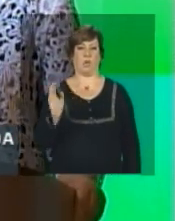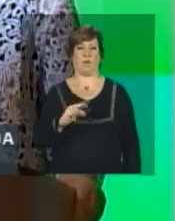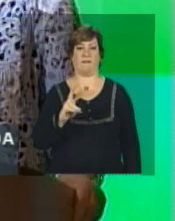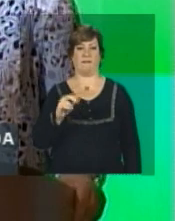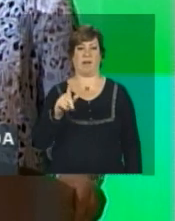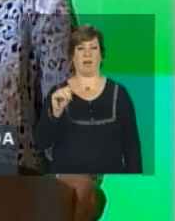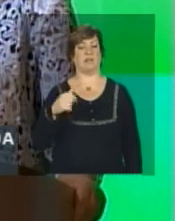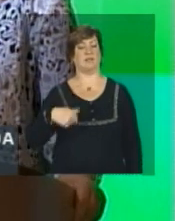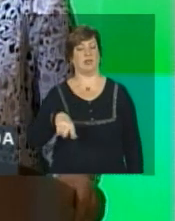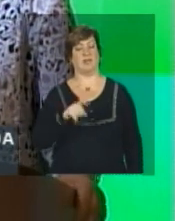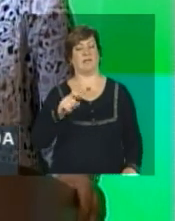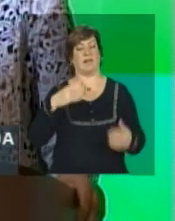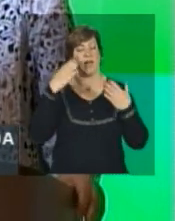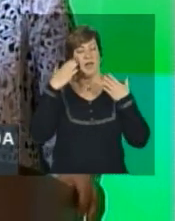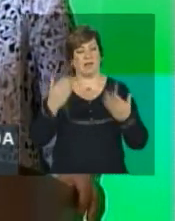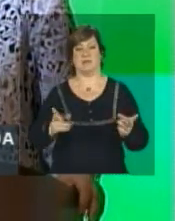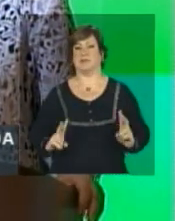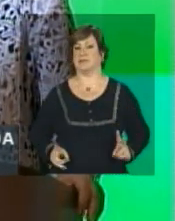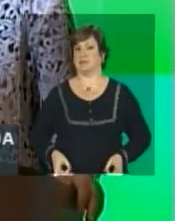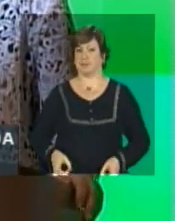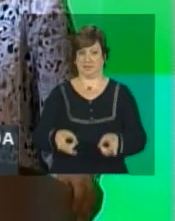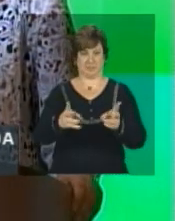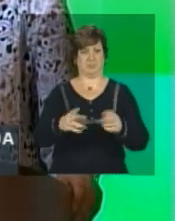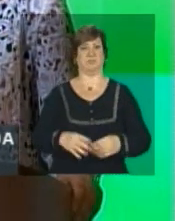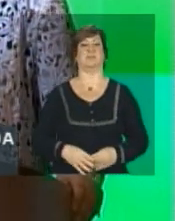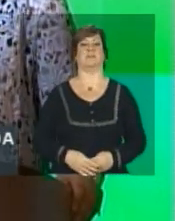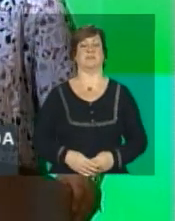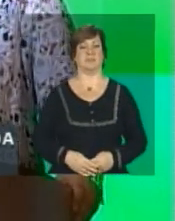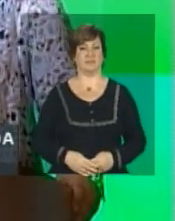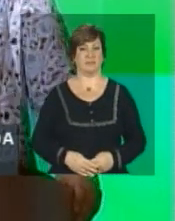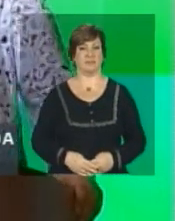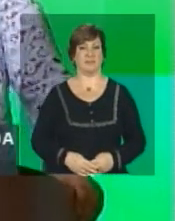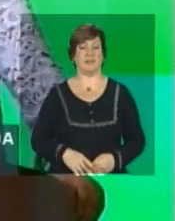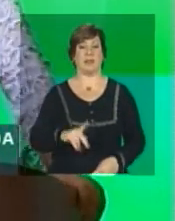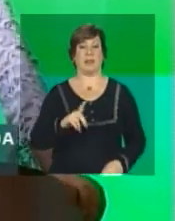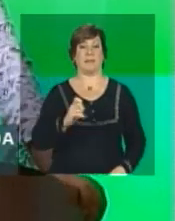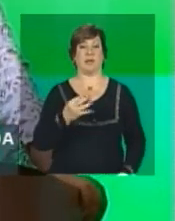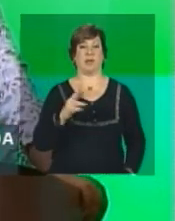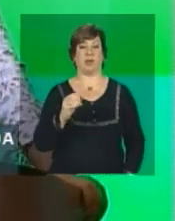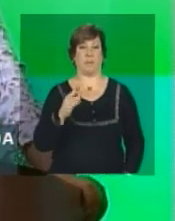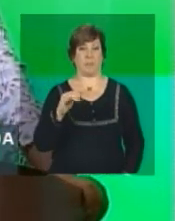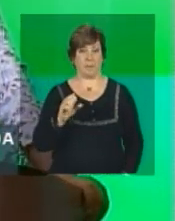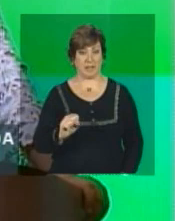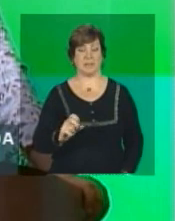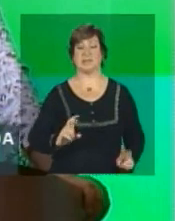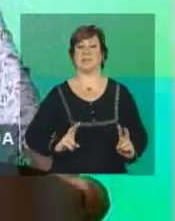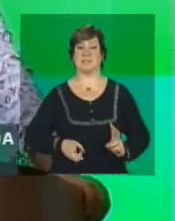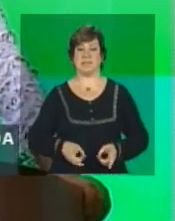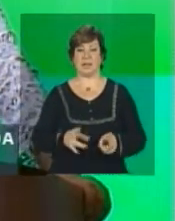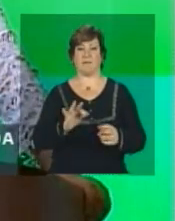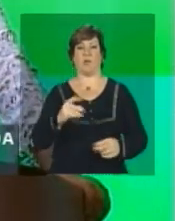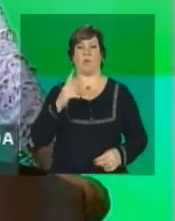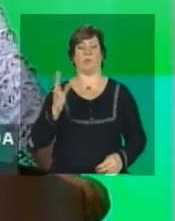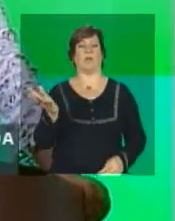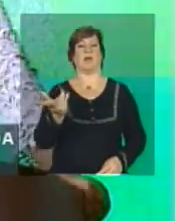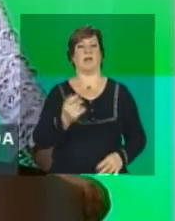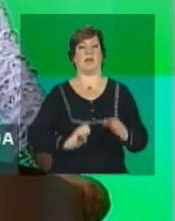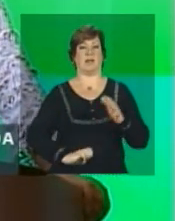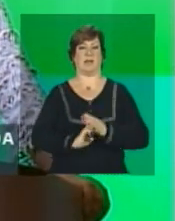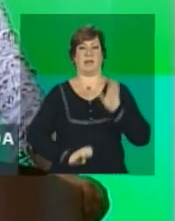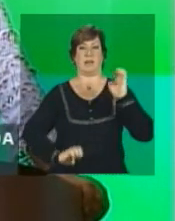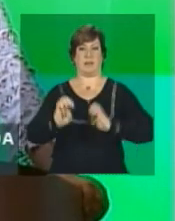quem devemos aqui sempre render a nossa homenagem. A Petrobras sempre foi uma grande empresa e